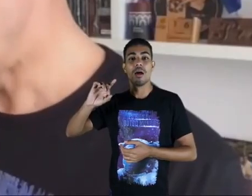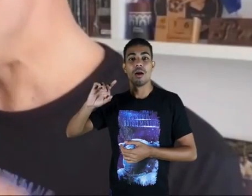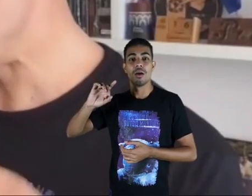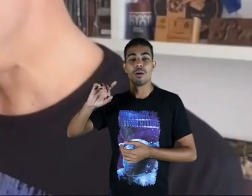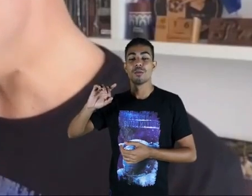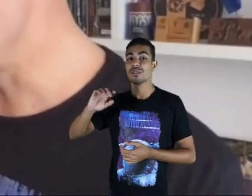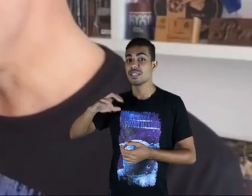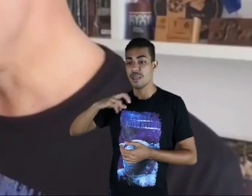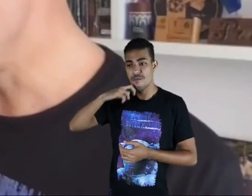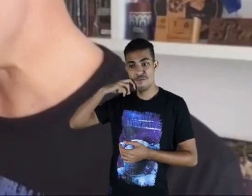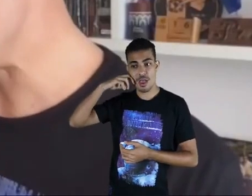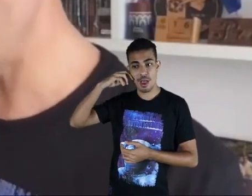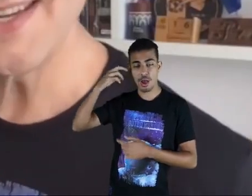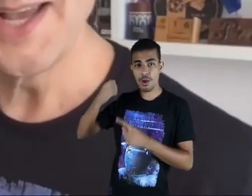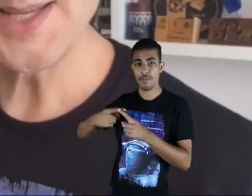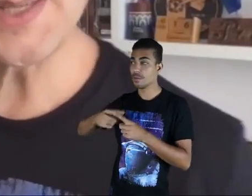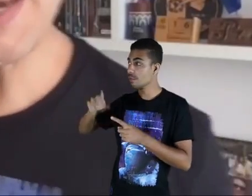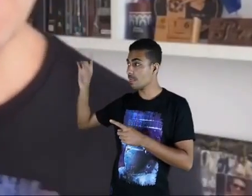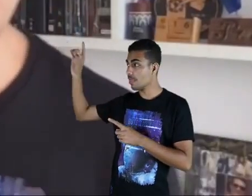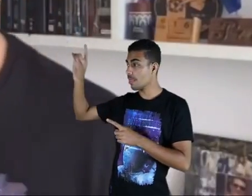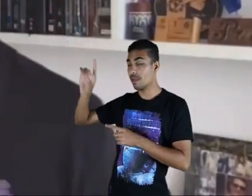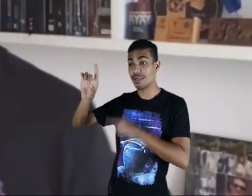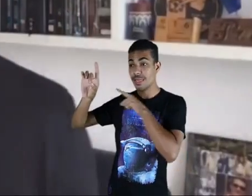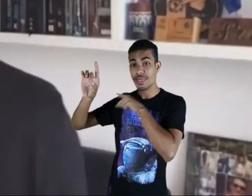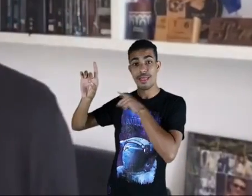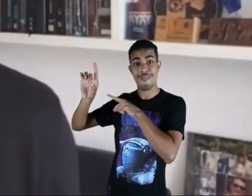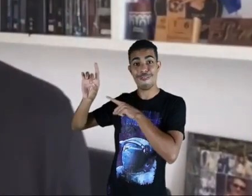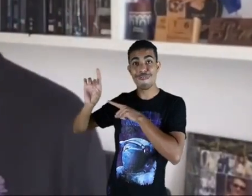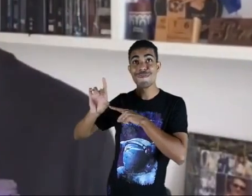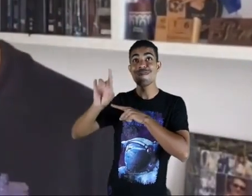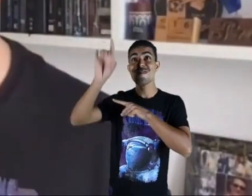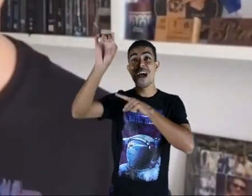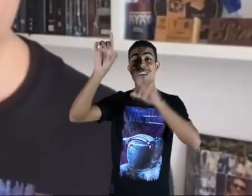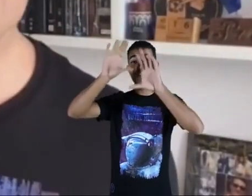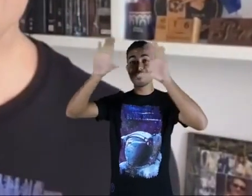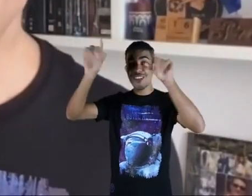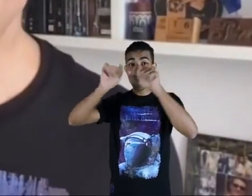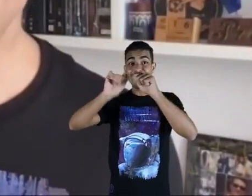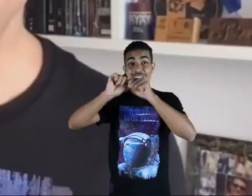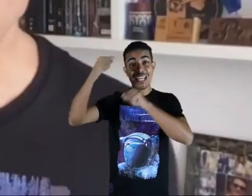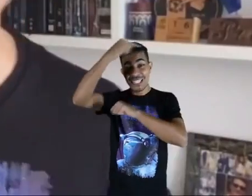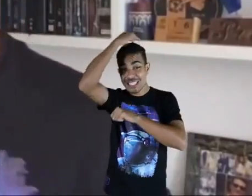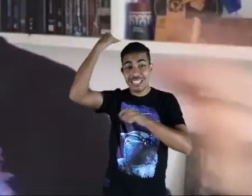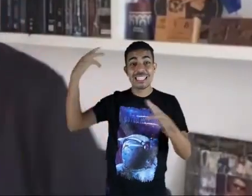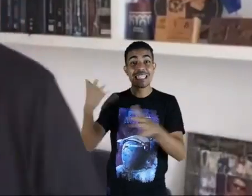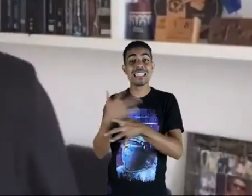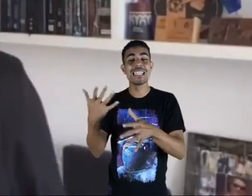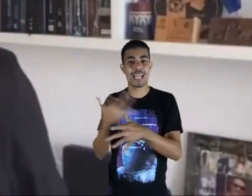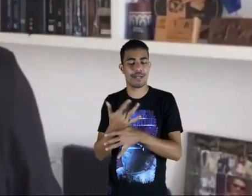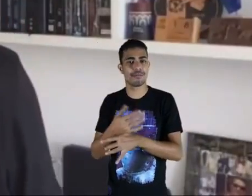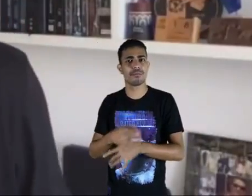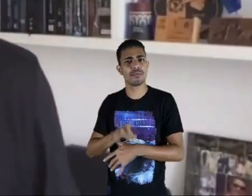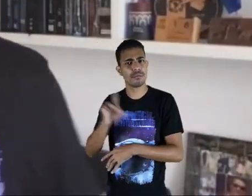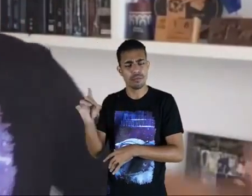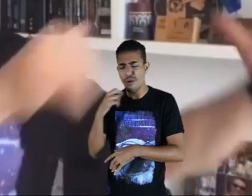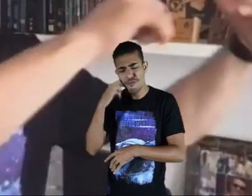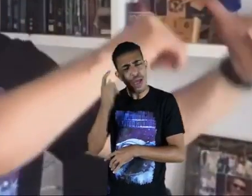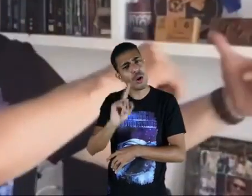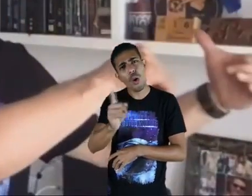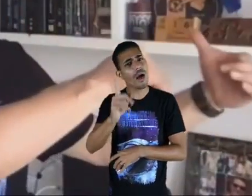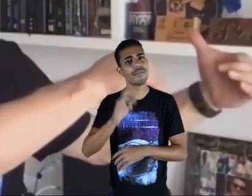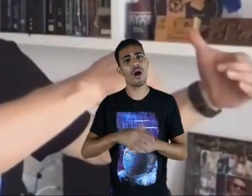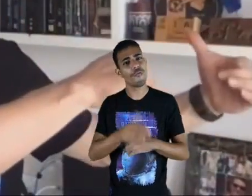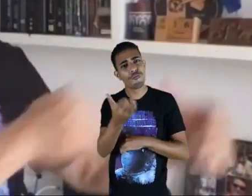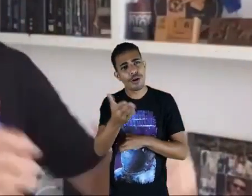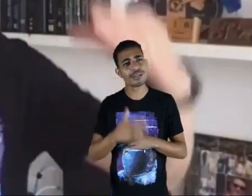Deus, pois fez uma cidade celestial para eles. Veja que interessante, Deus não se envergonha, não